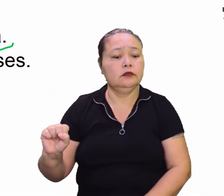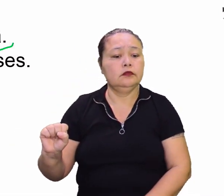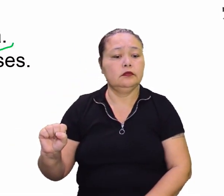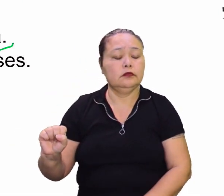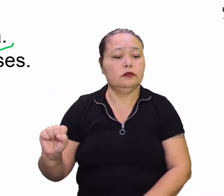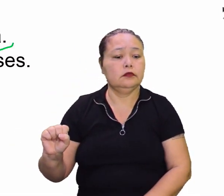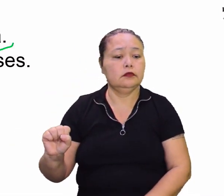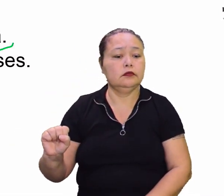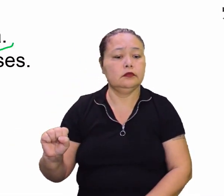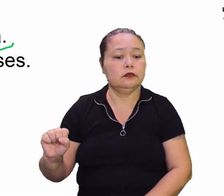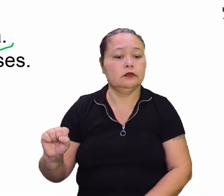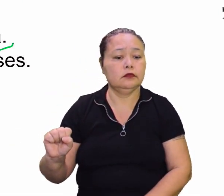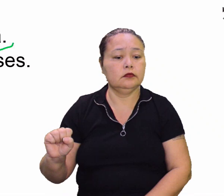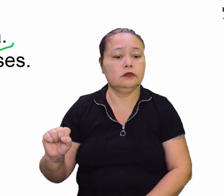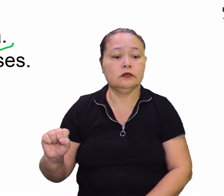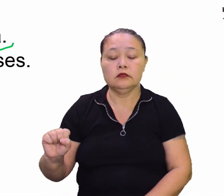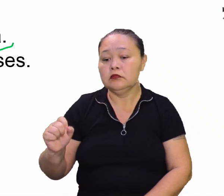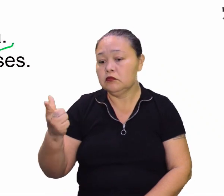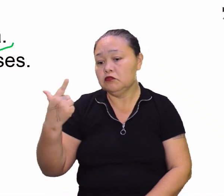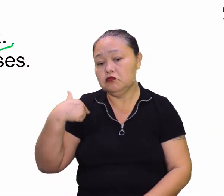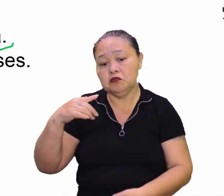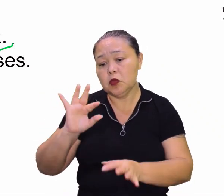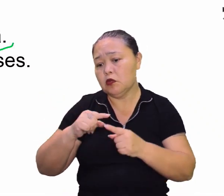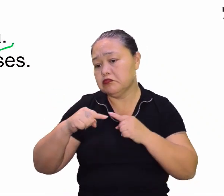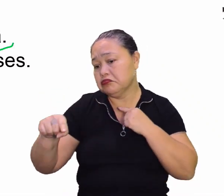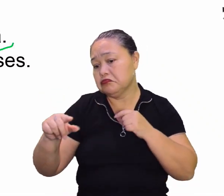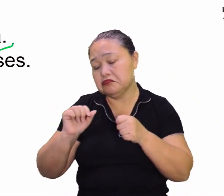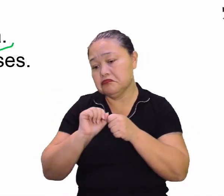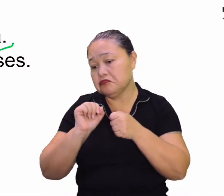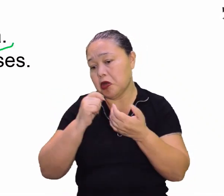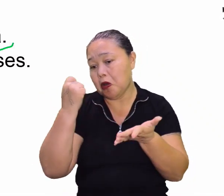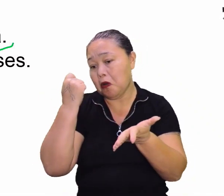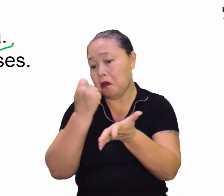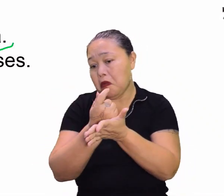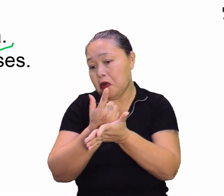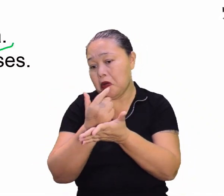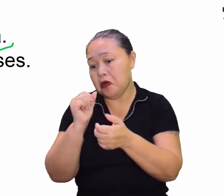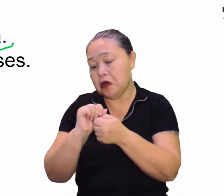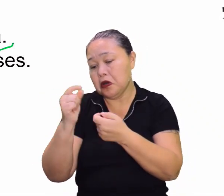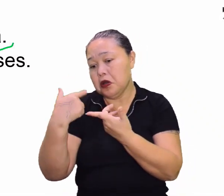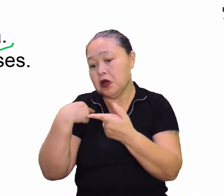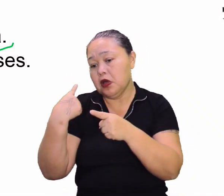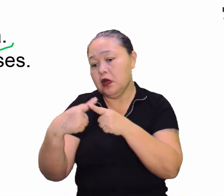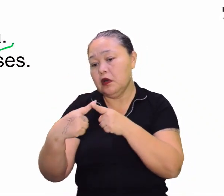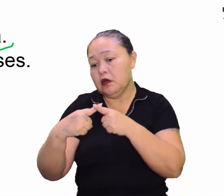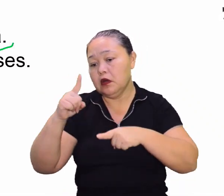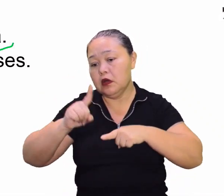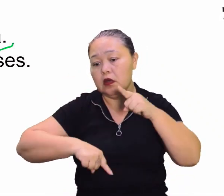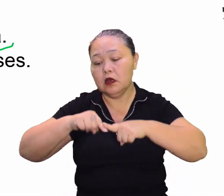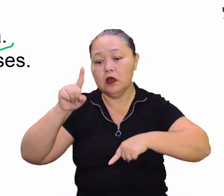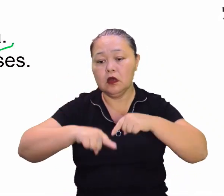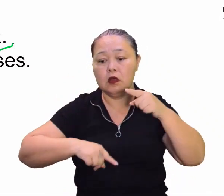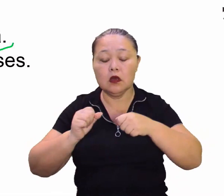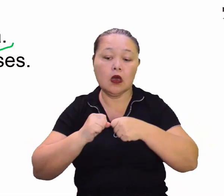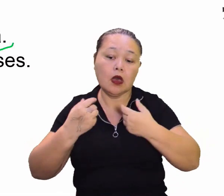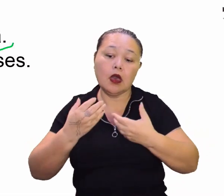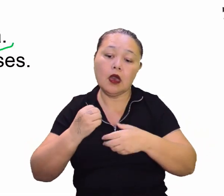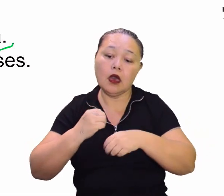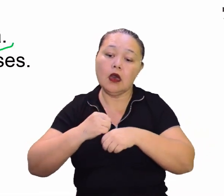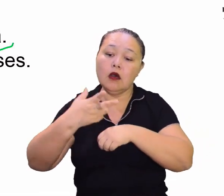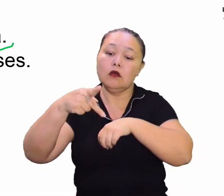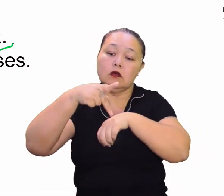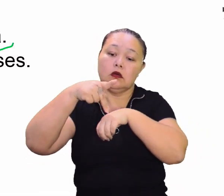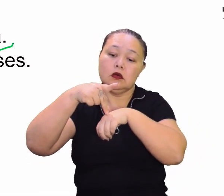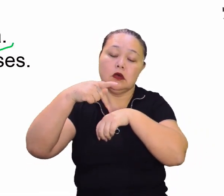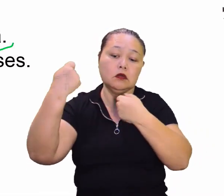O que nós falamos sobre baixo poder de compra? Não tem nada a ver. Não. Porque a produção deles é para exportar. Não